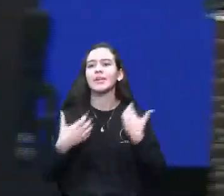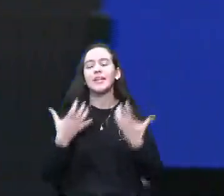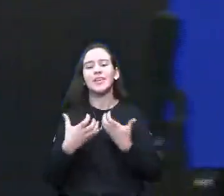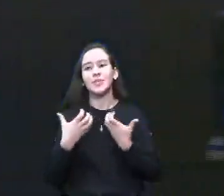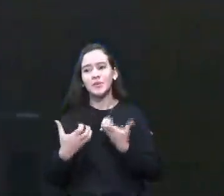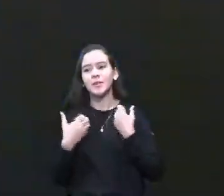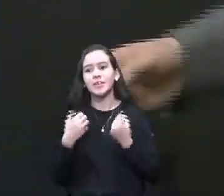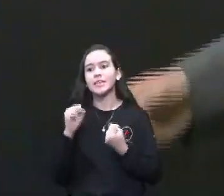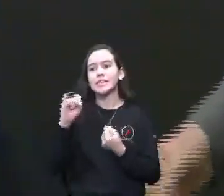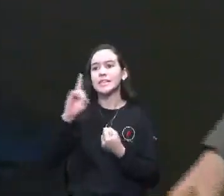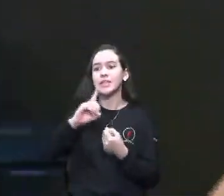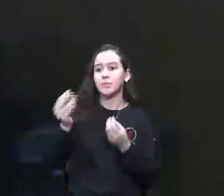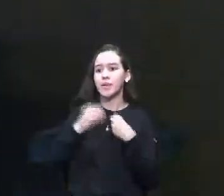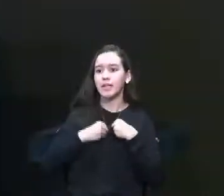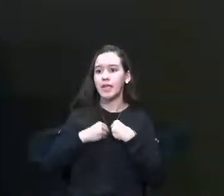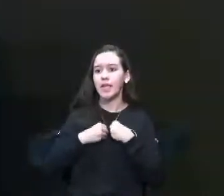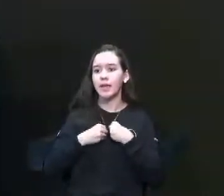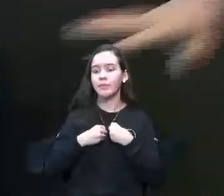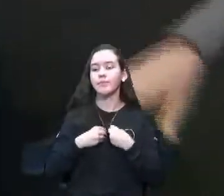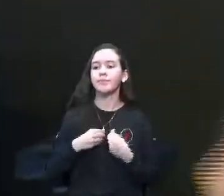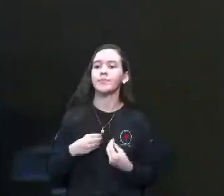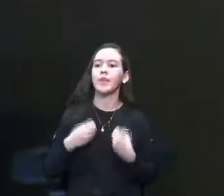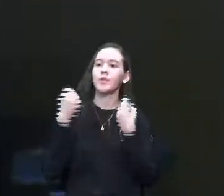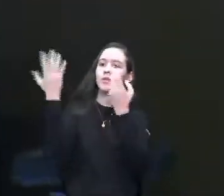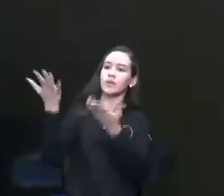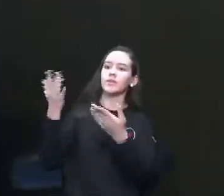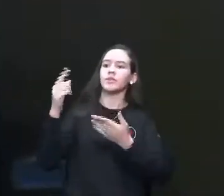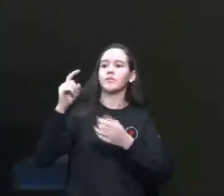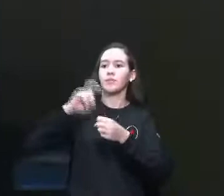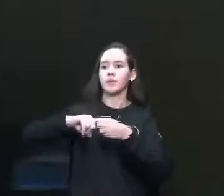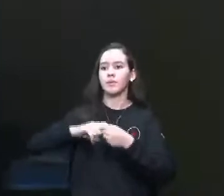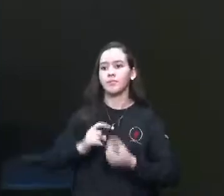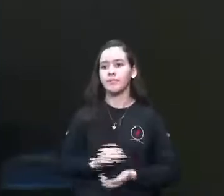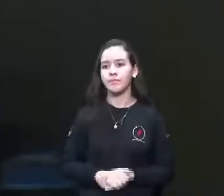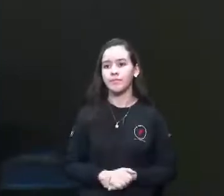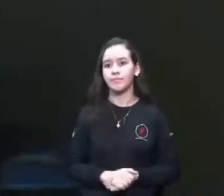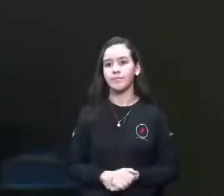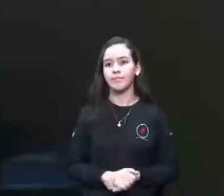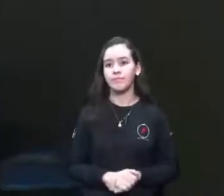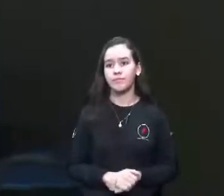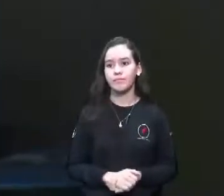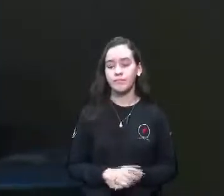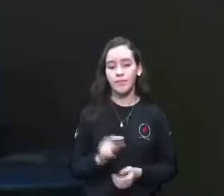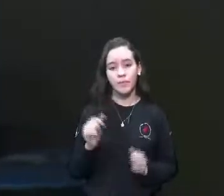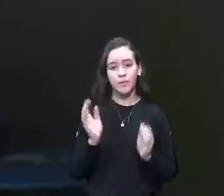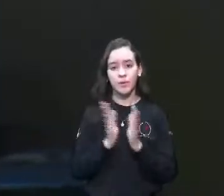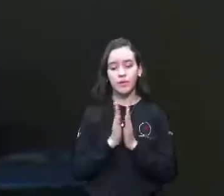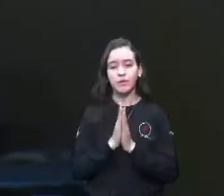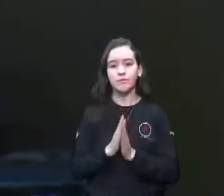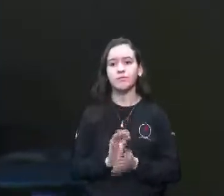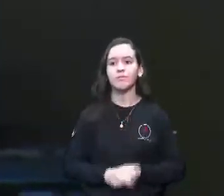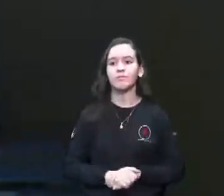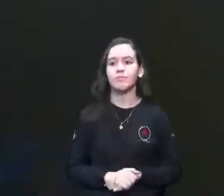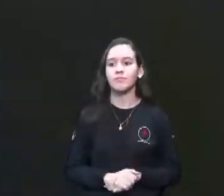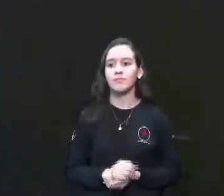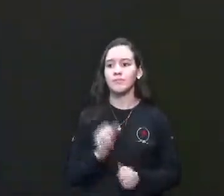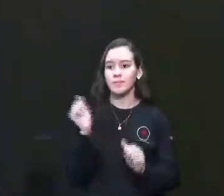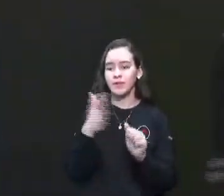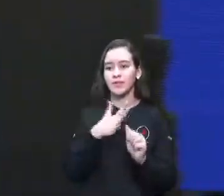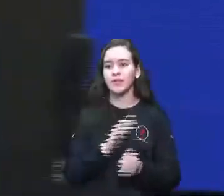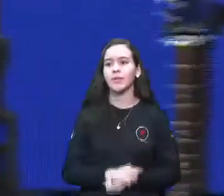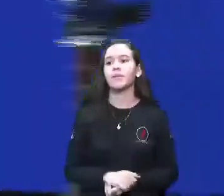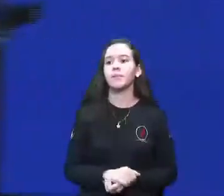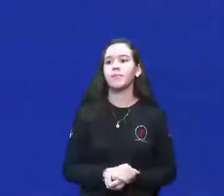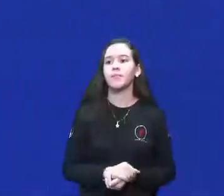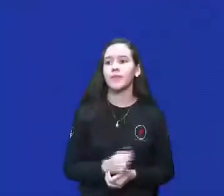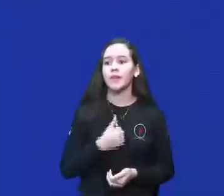tanto esse carro, que se o Senhor me der esse carro, eu entrego para o Senhor e fico sem. Essa é a oração de Ana. Ela diz assim: eu